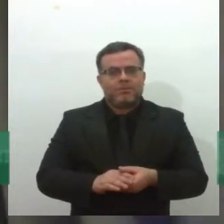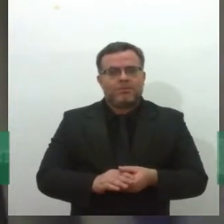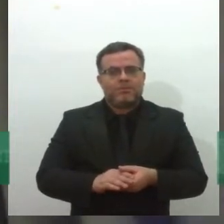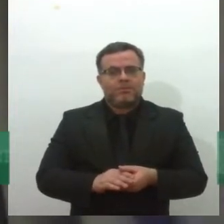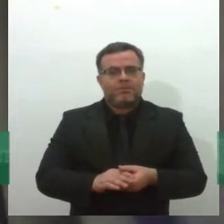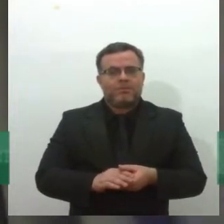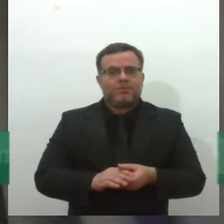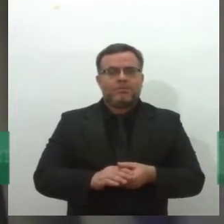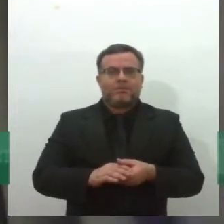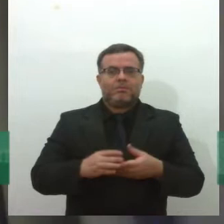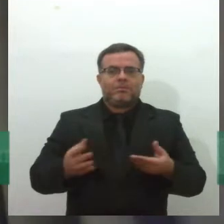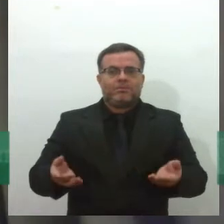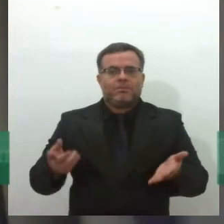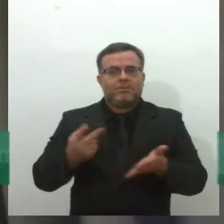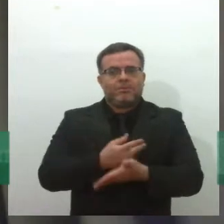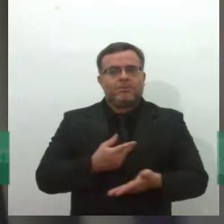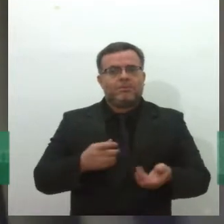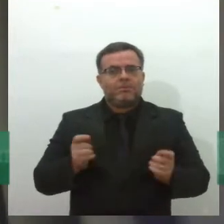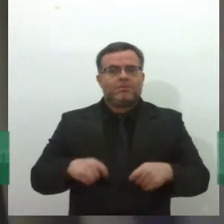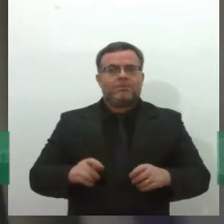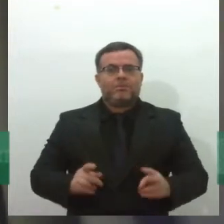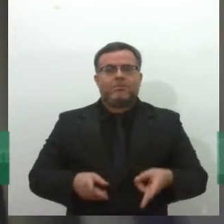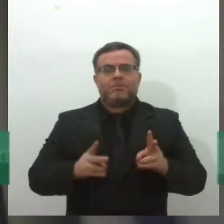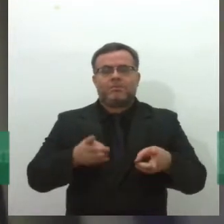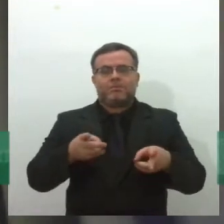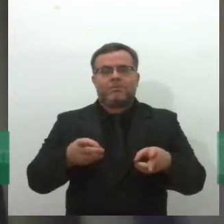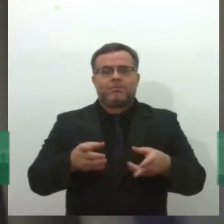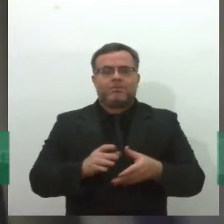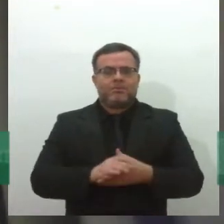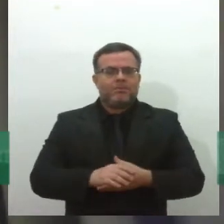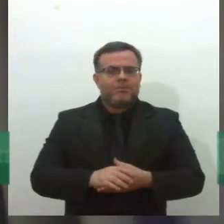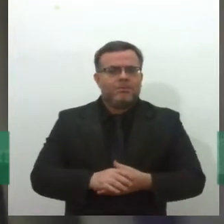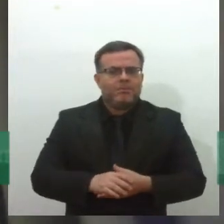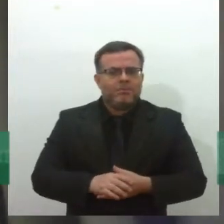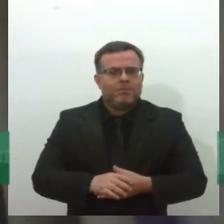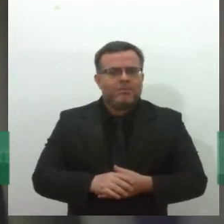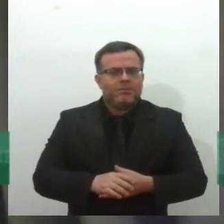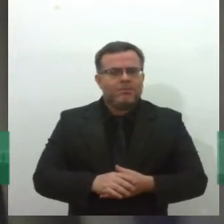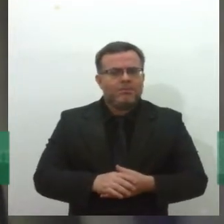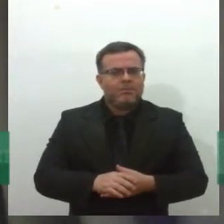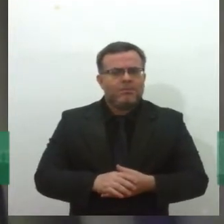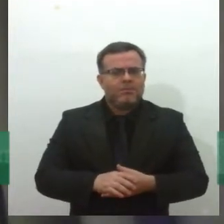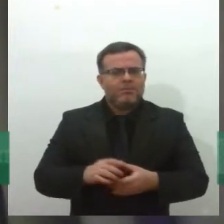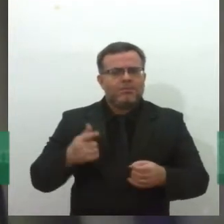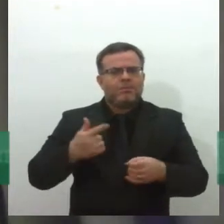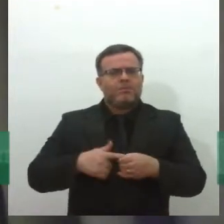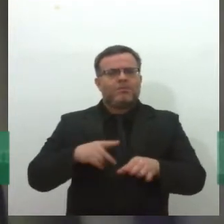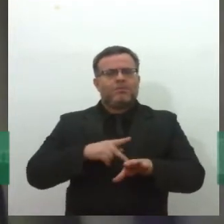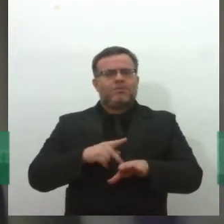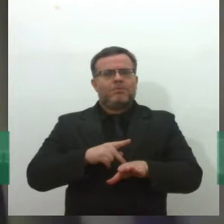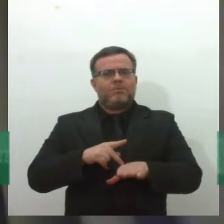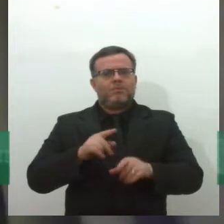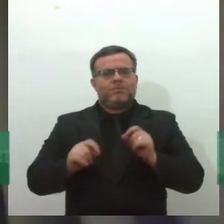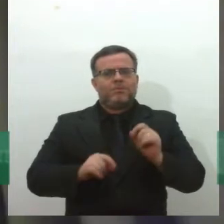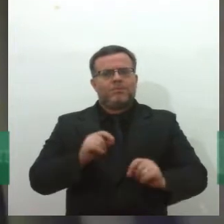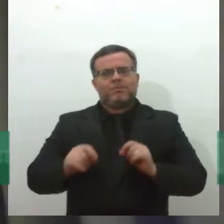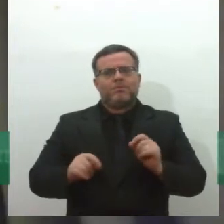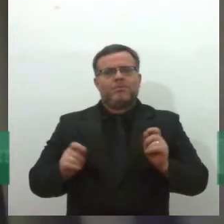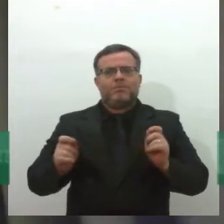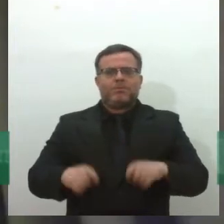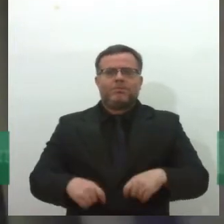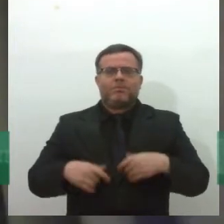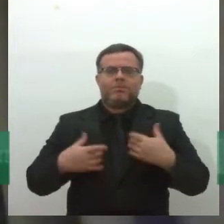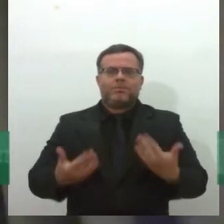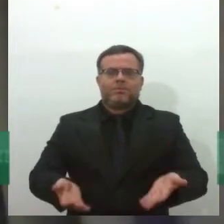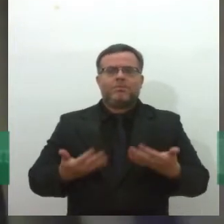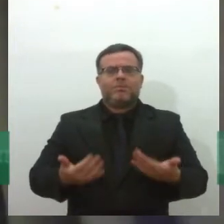não, o regime de dieta da refinaria é de petróleo que o Brasil não produz, né? É de óleo leve. Então,